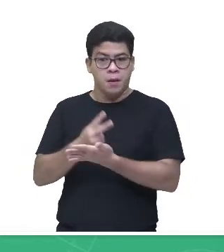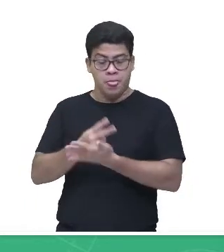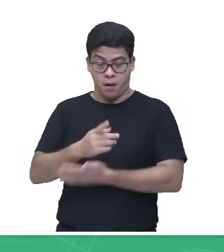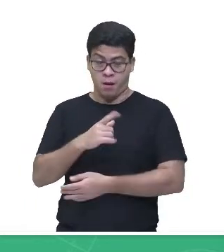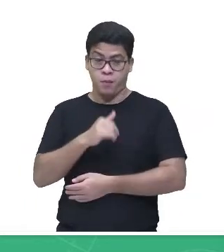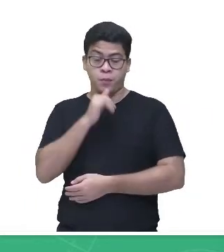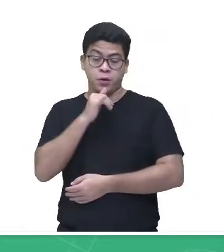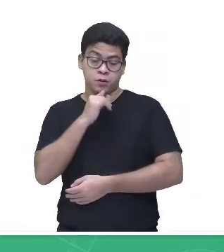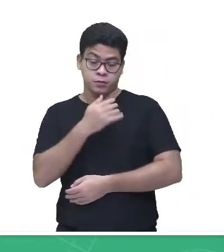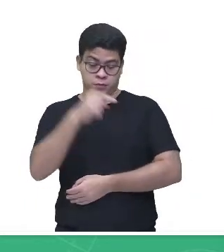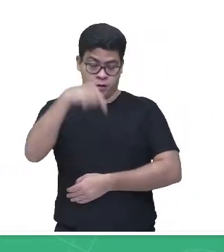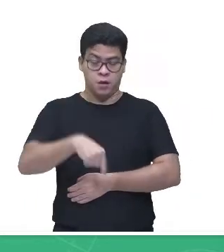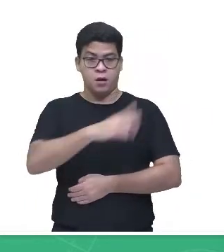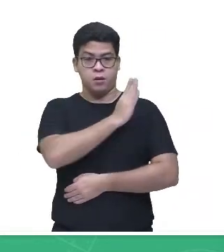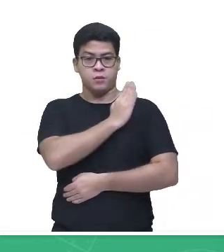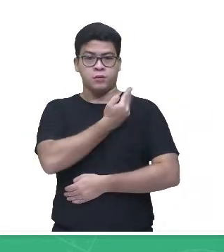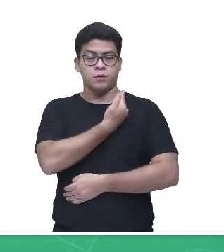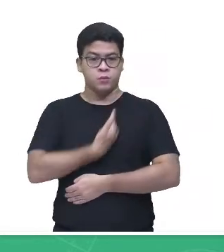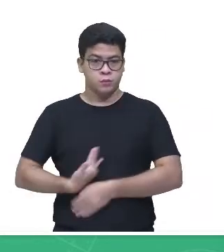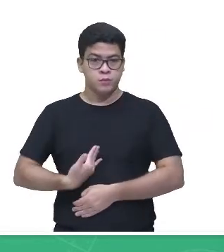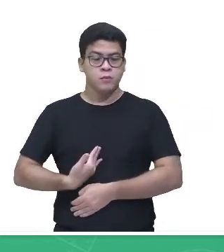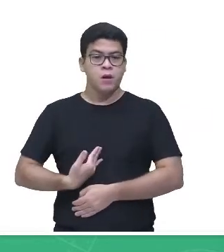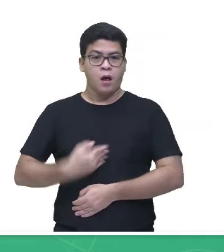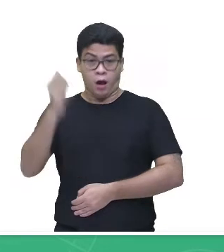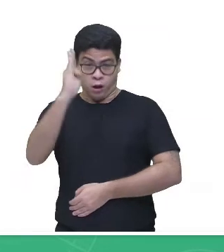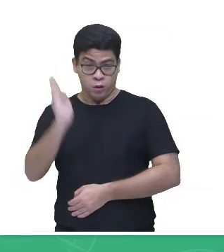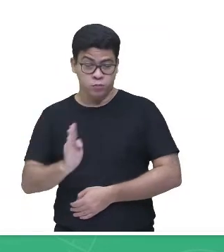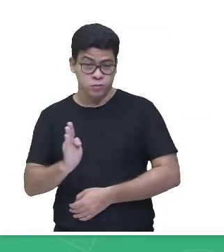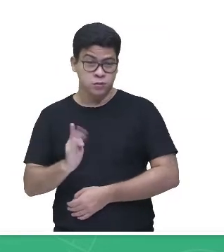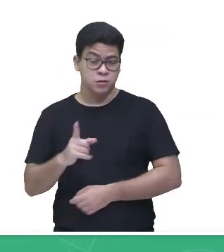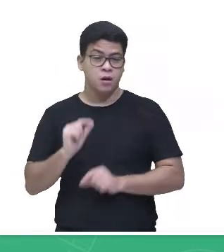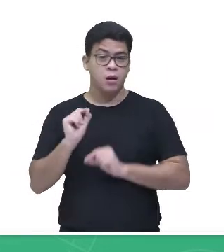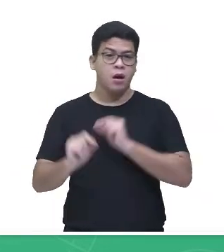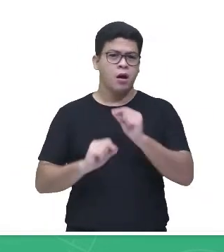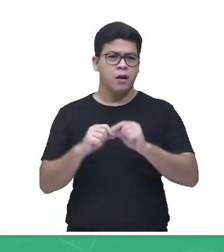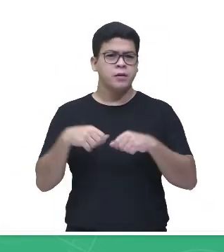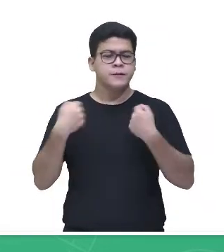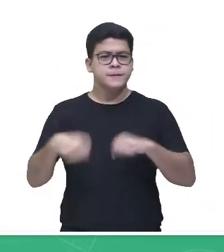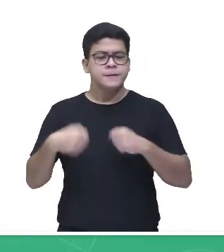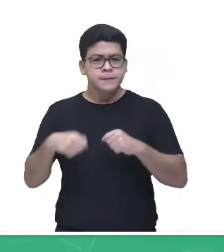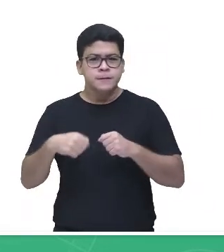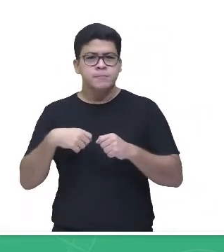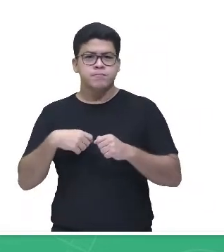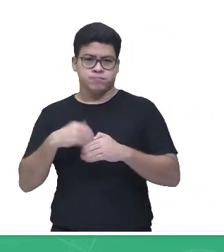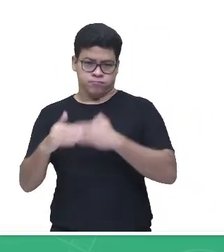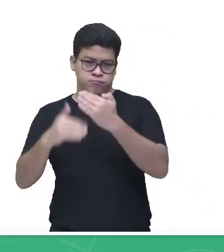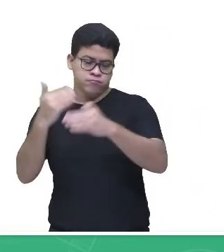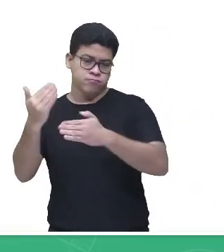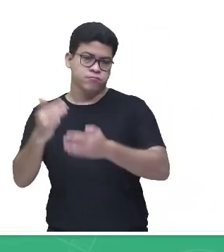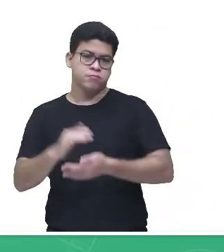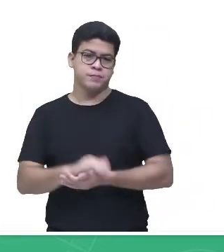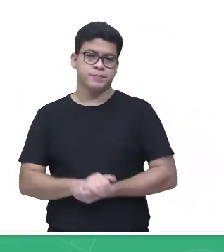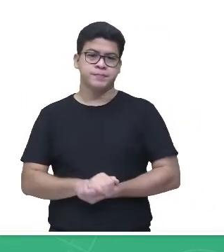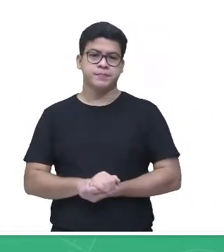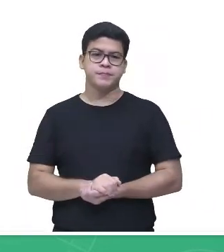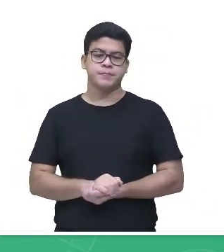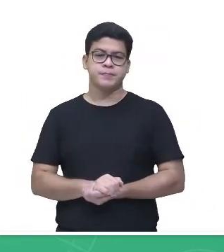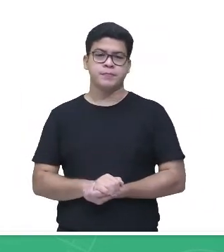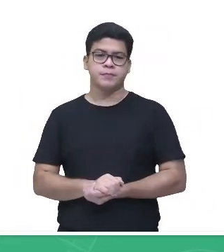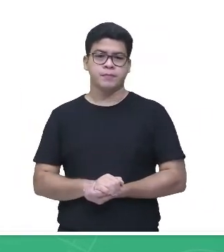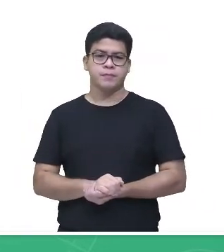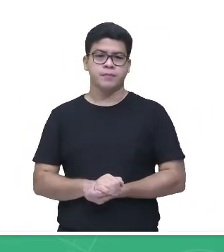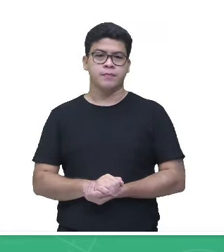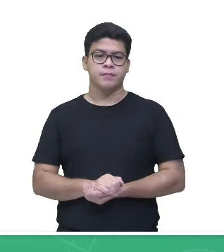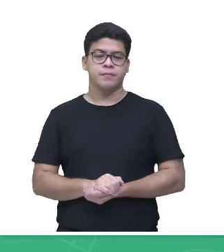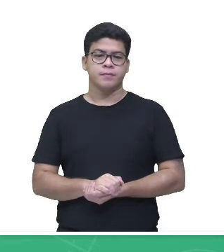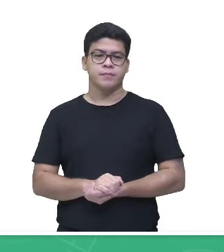república federativa, essa organização de poderes, não é verdade? Então, vamos lá? Muitos reis, manda aqui a professora novamente,